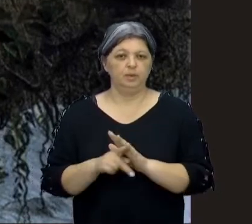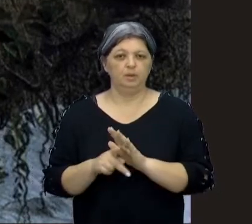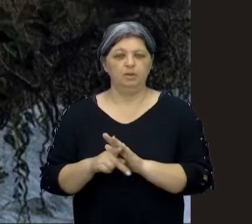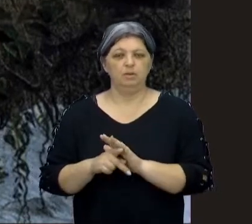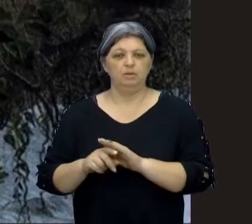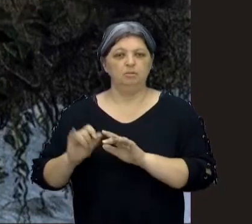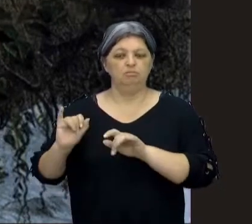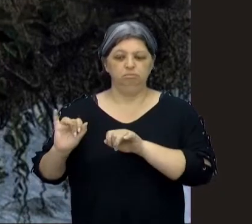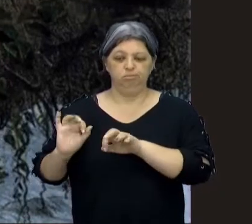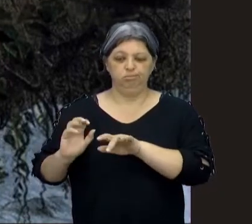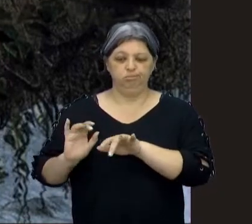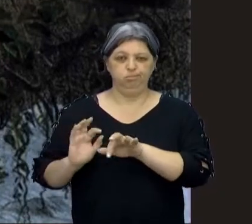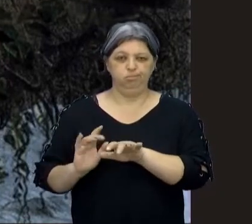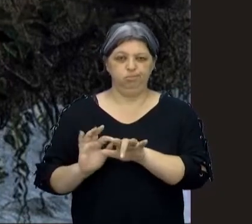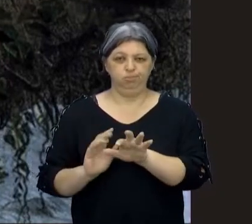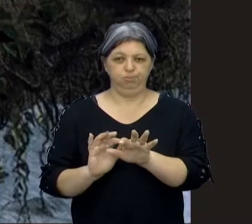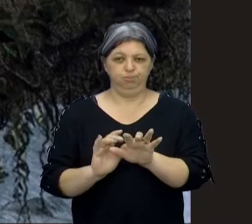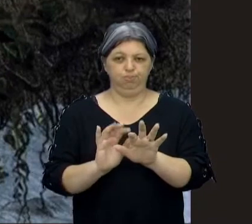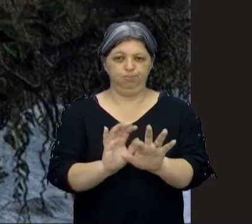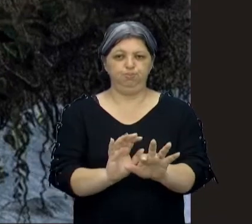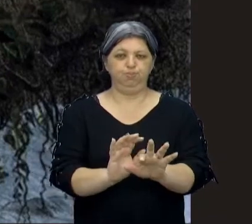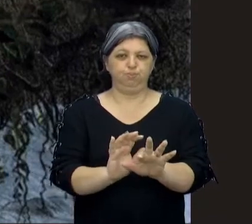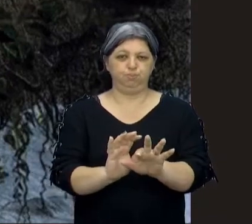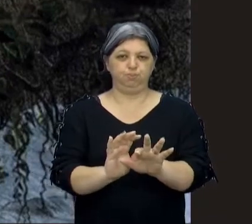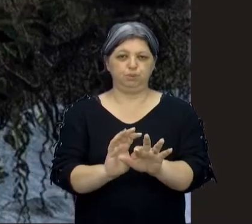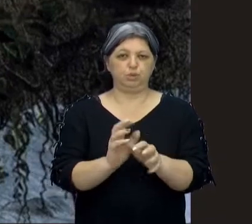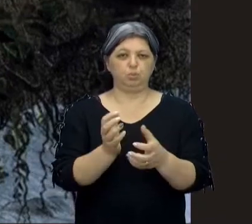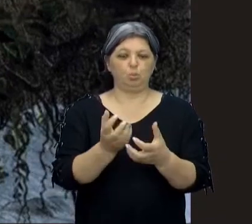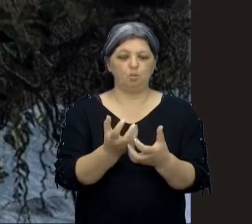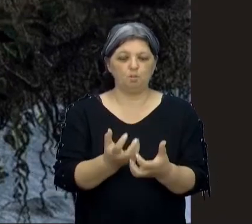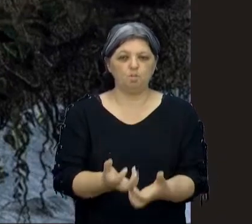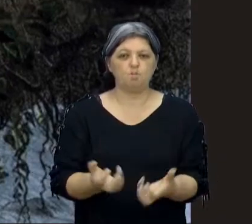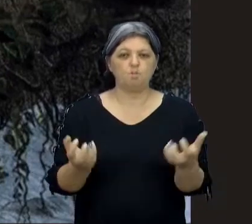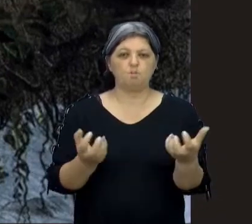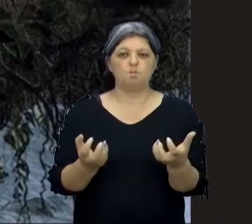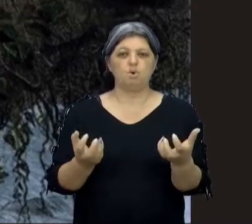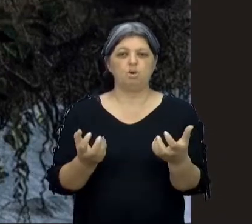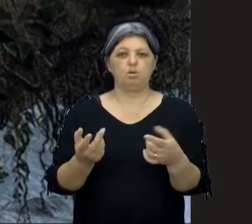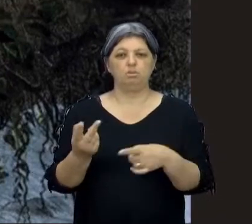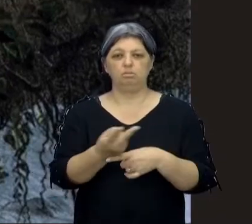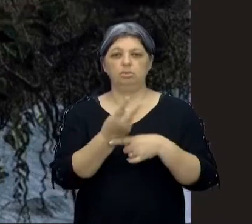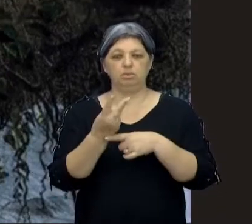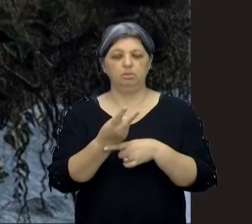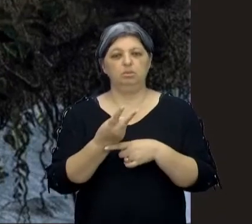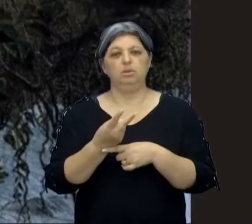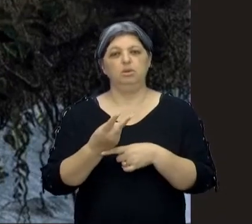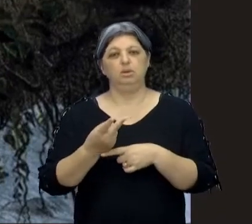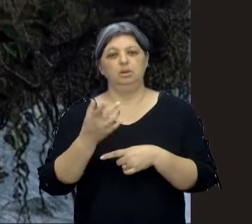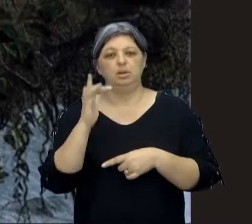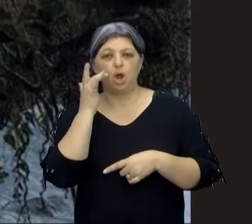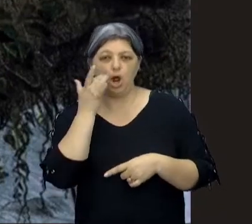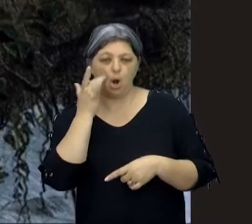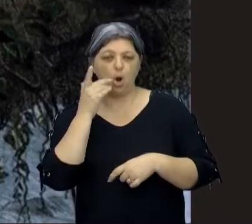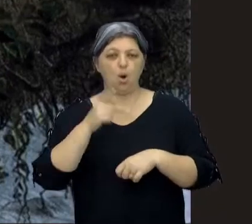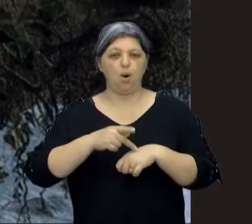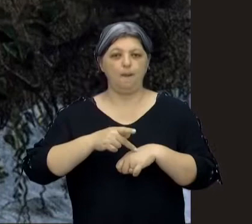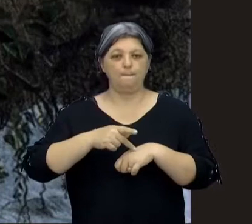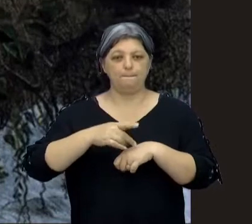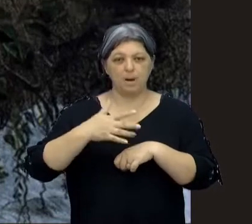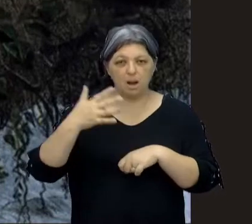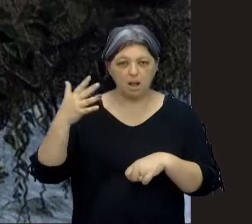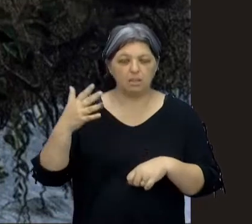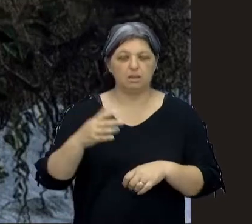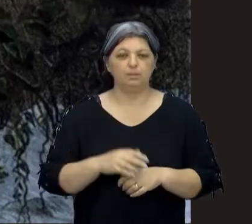pelos sertões né em busca de pedras preciosas de ouro de prata mas que infelizmente